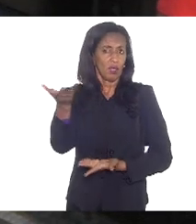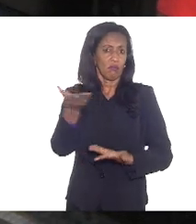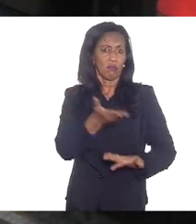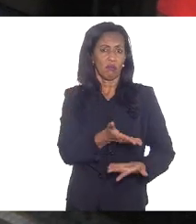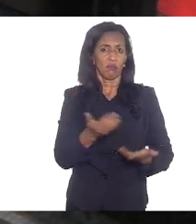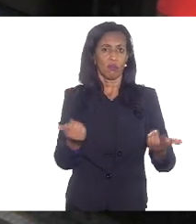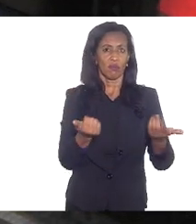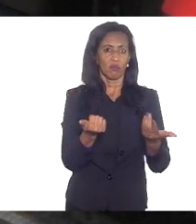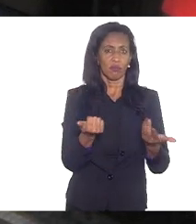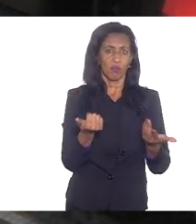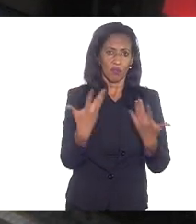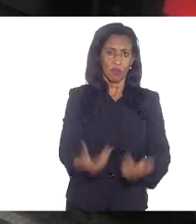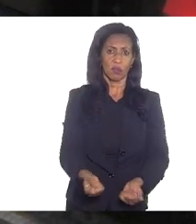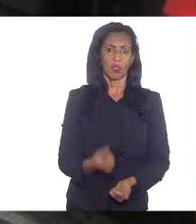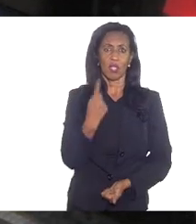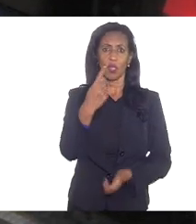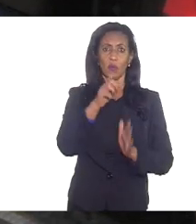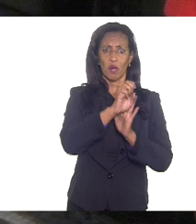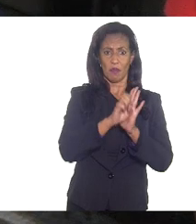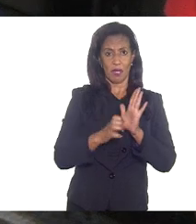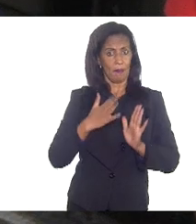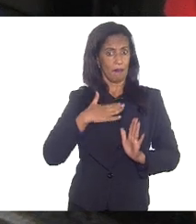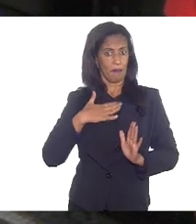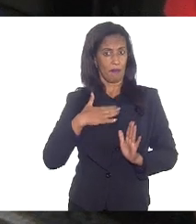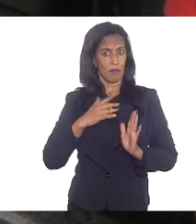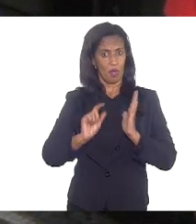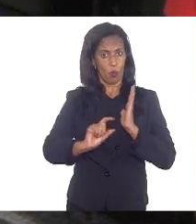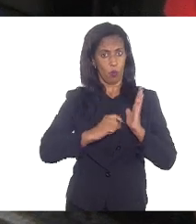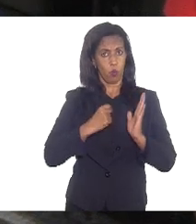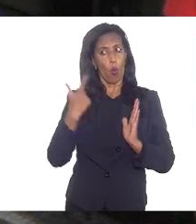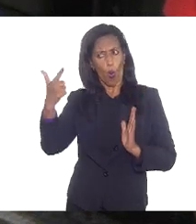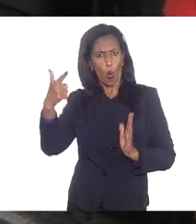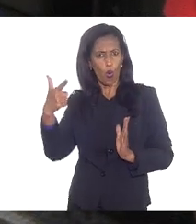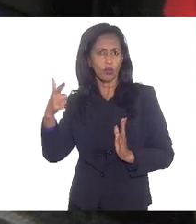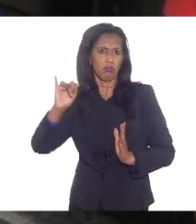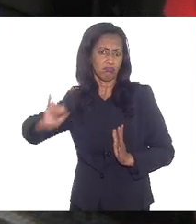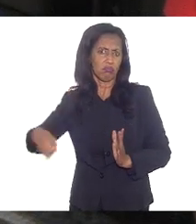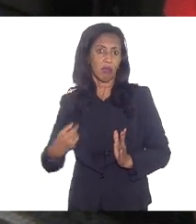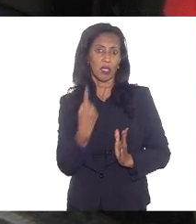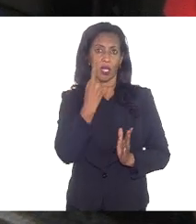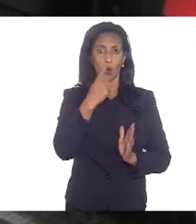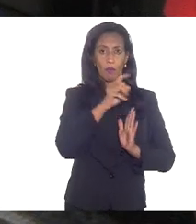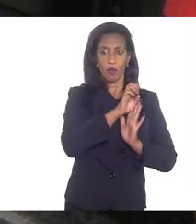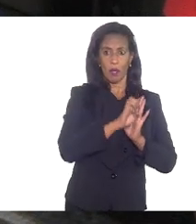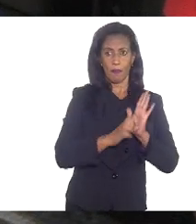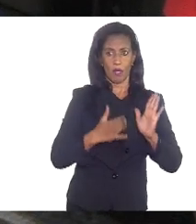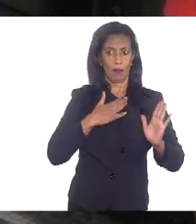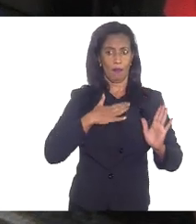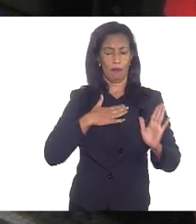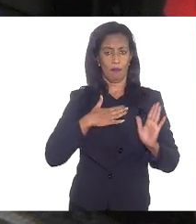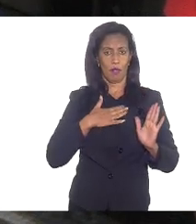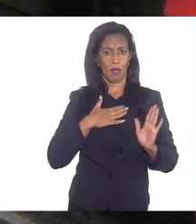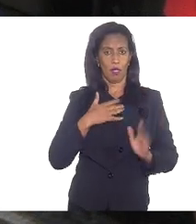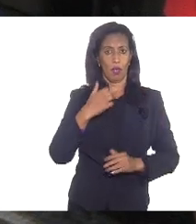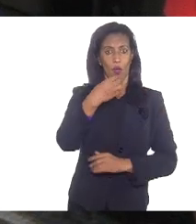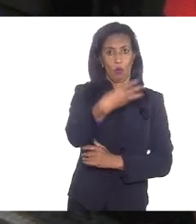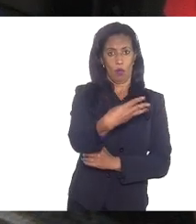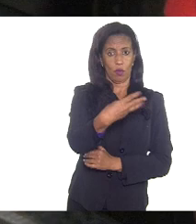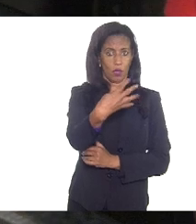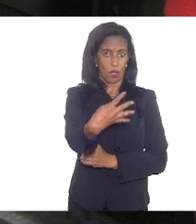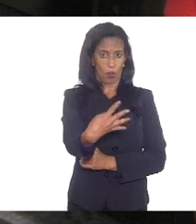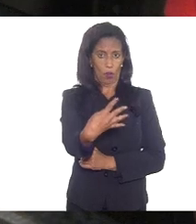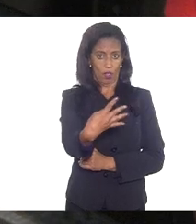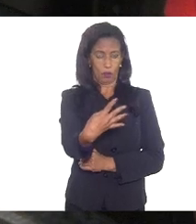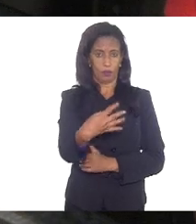conta. Tem uma emenda de minha autoria, outras foram aproveitadas, mas tem uma emenda de minha autoria, que é a emenda de número